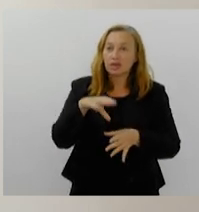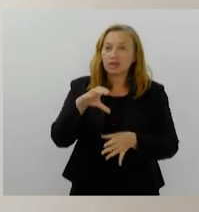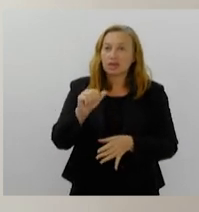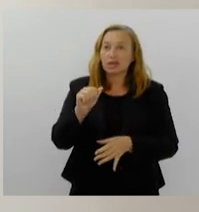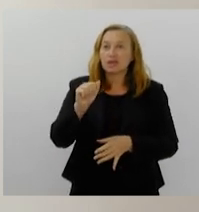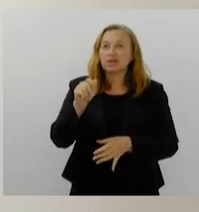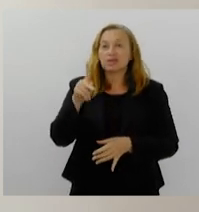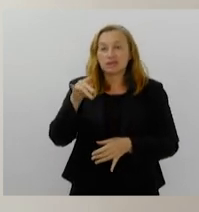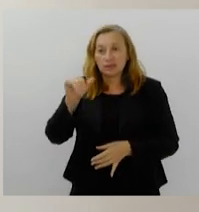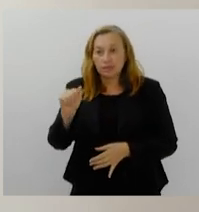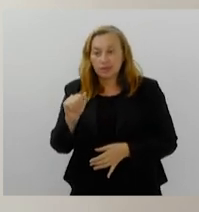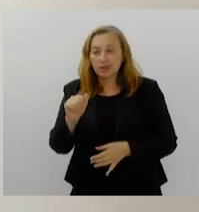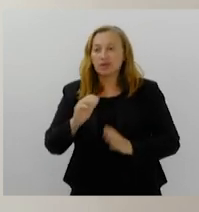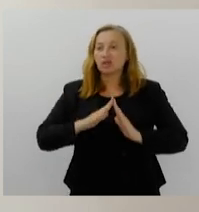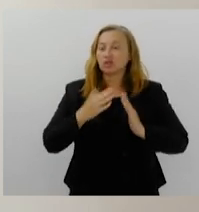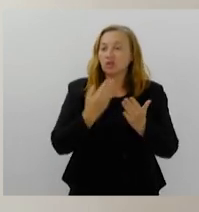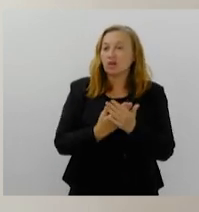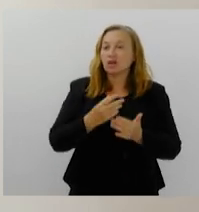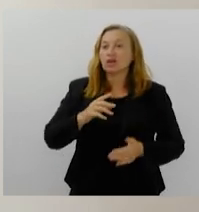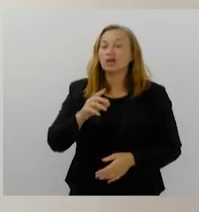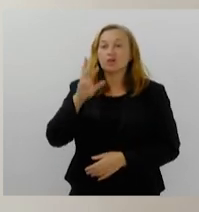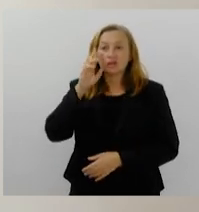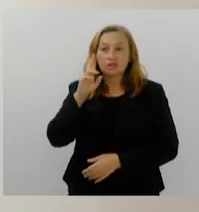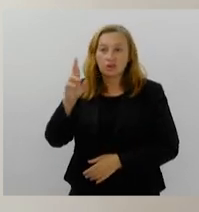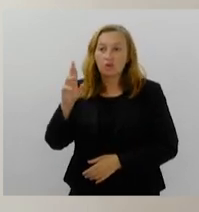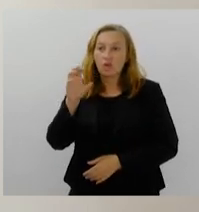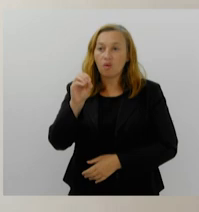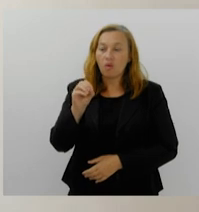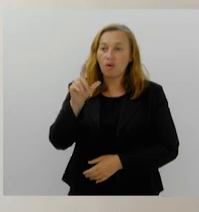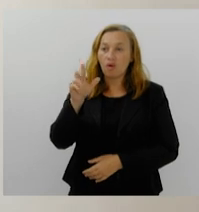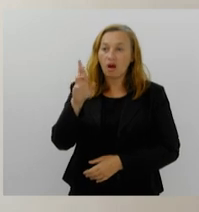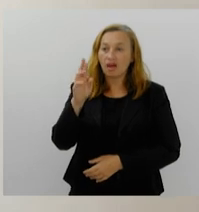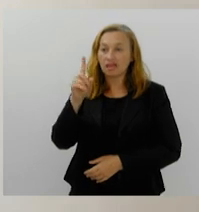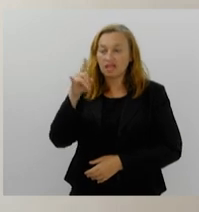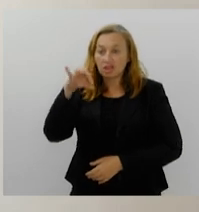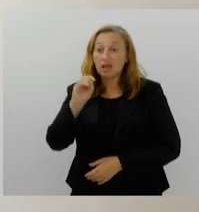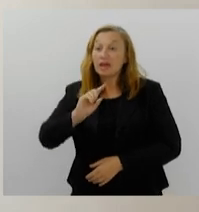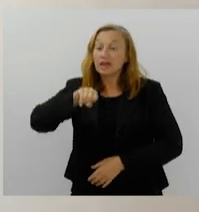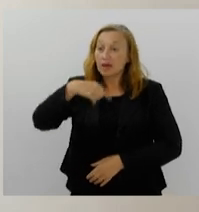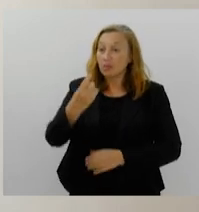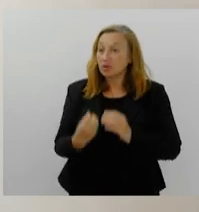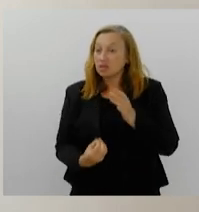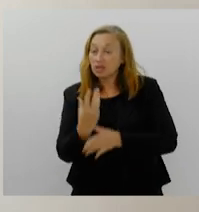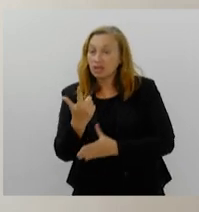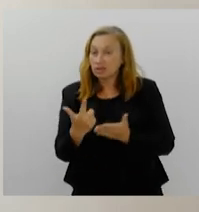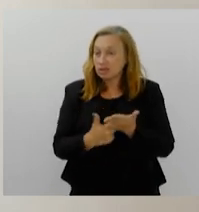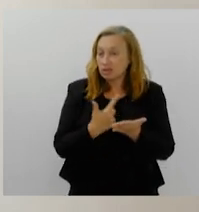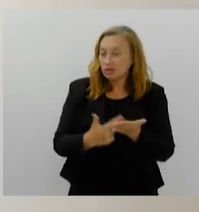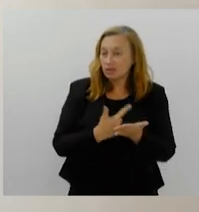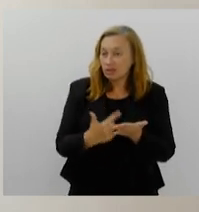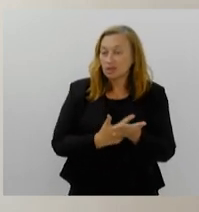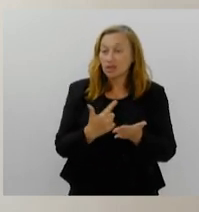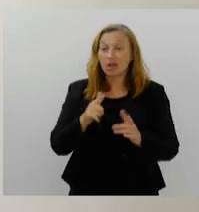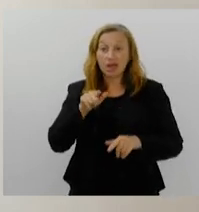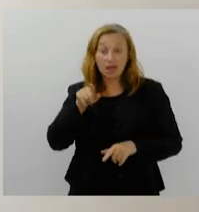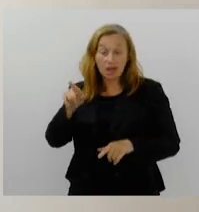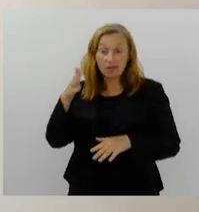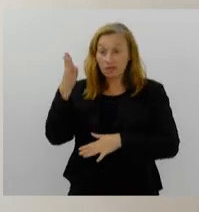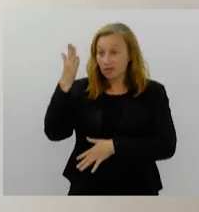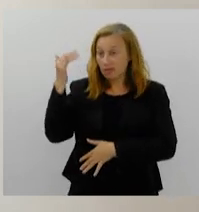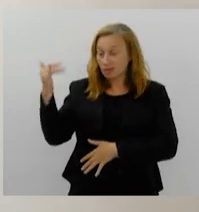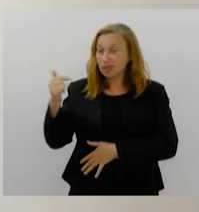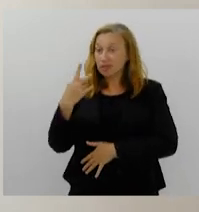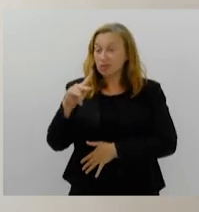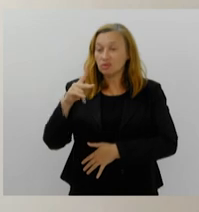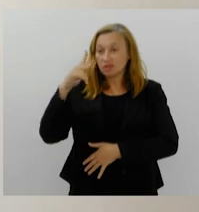escolares. Seu Orlandino sempre diz que depois do lançamento dessa revista, ele virou imortal, pois agora ele e sua história